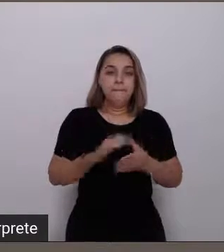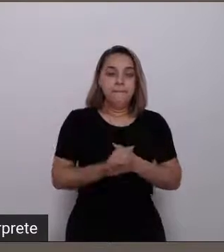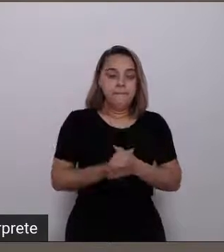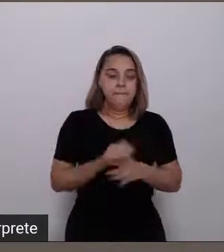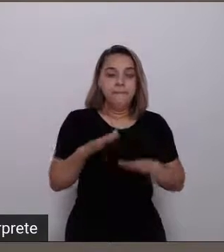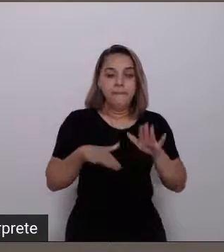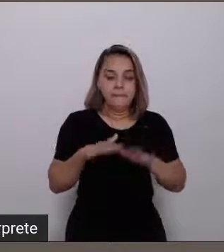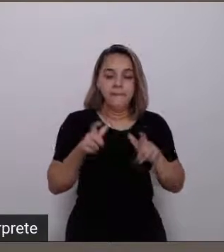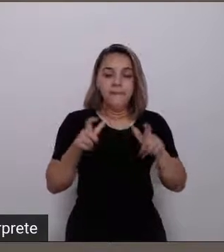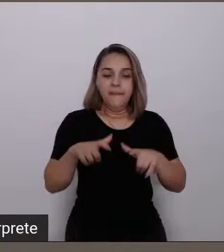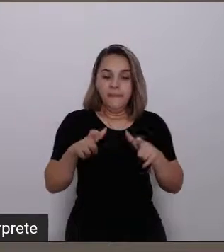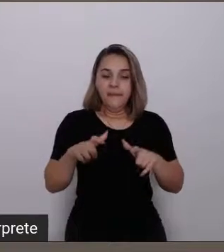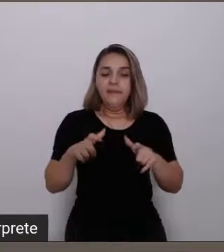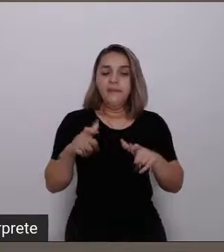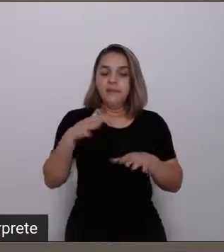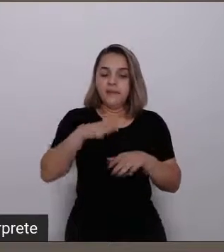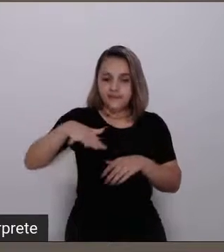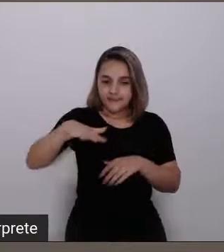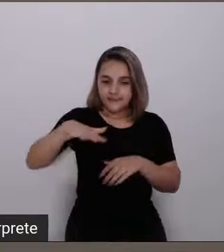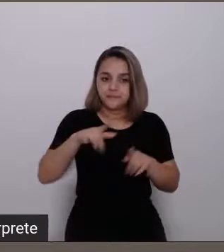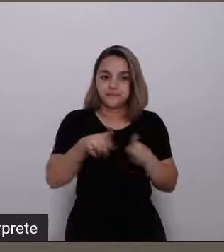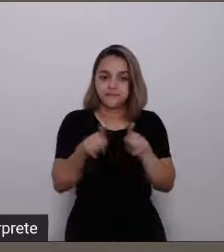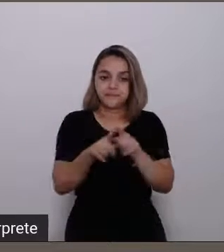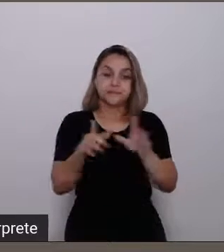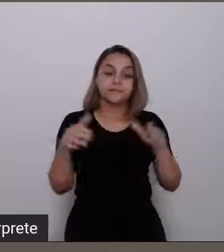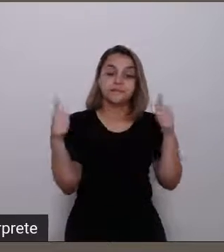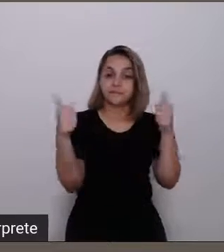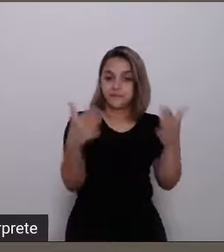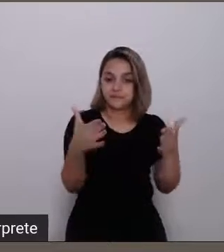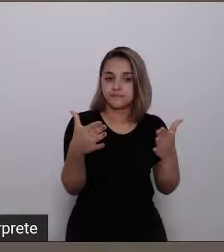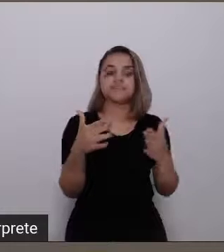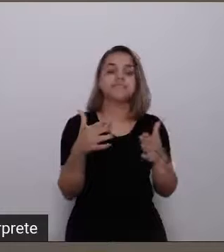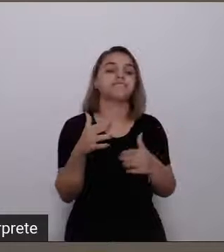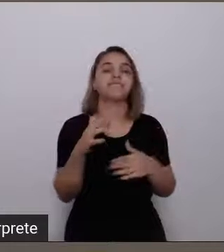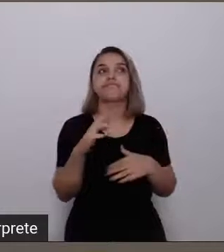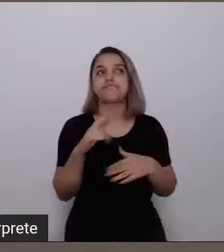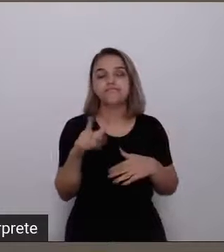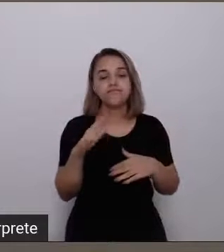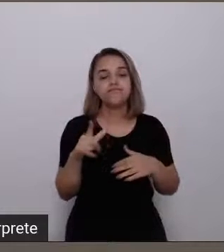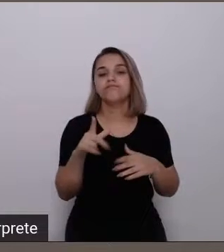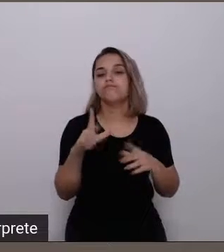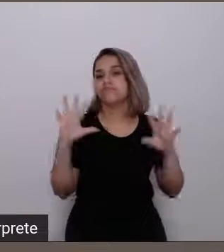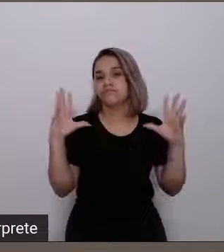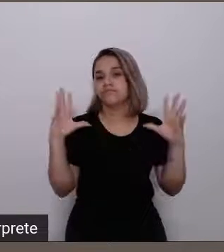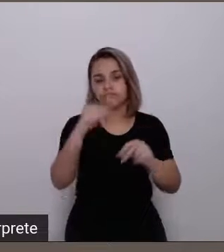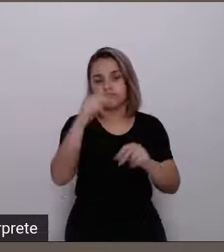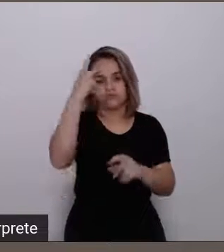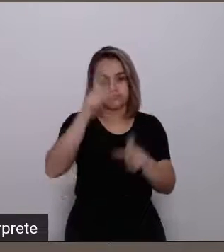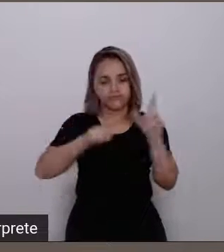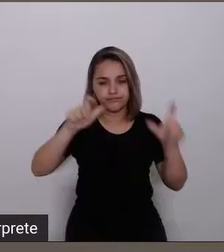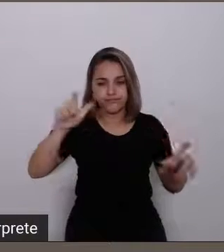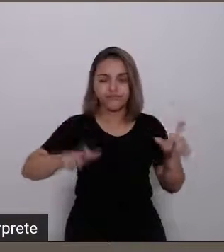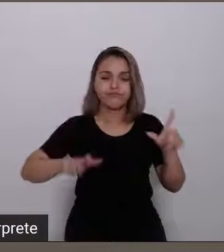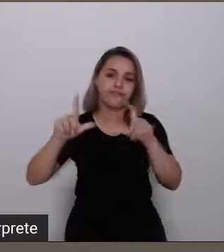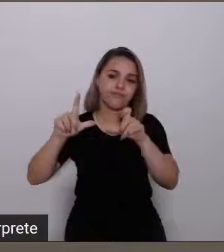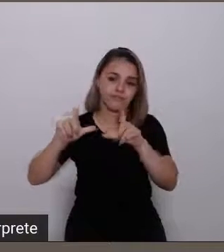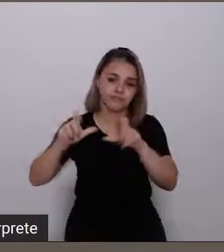condições externas, né? Se não fossem todos os fotógrafos estrangeiros que vieram, assim, na verdade foi